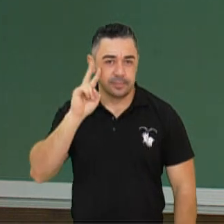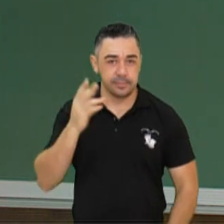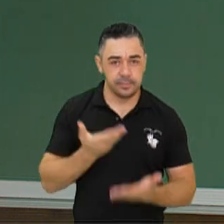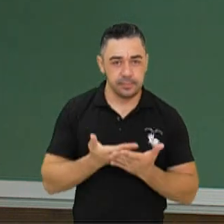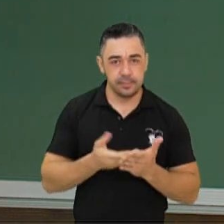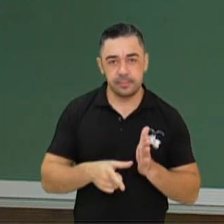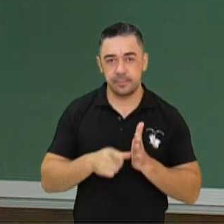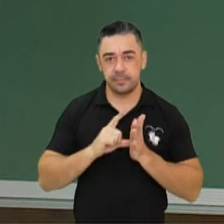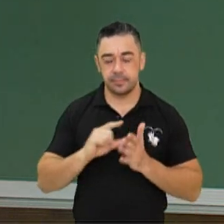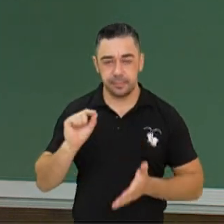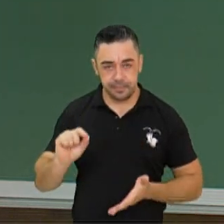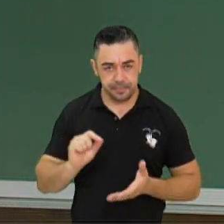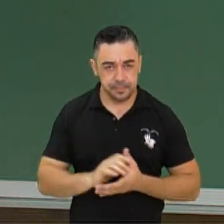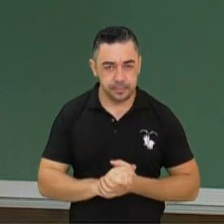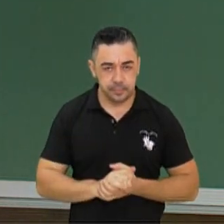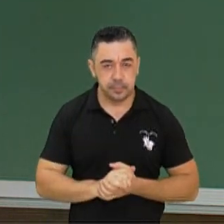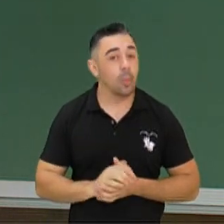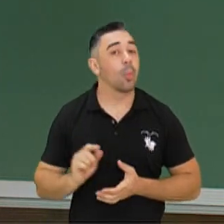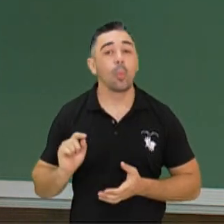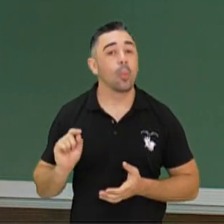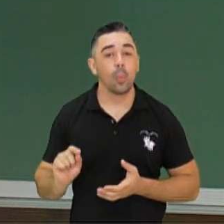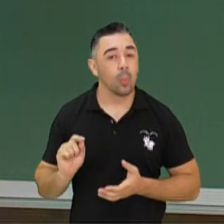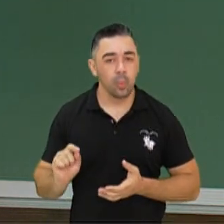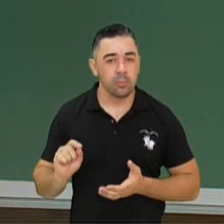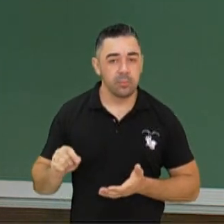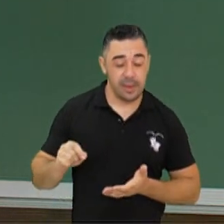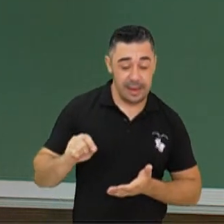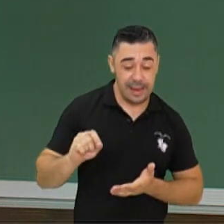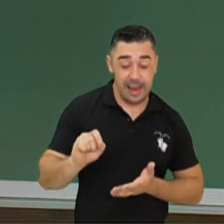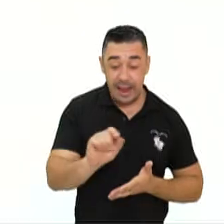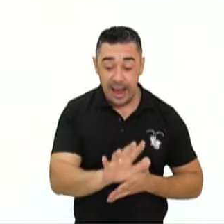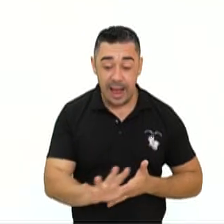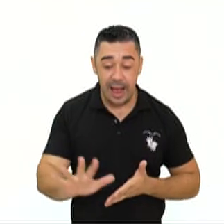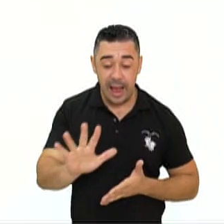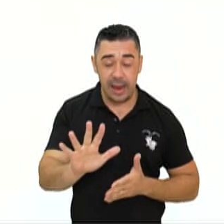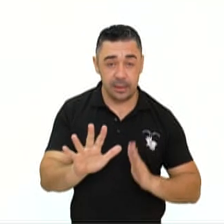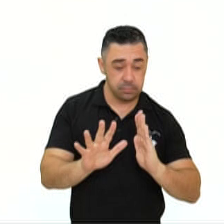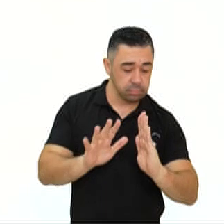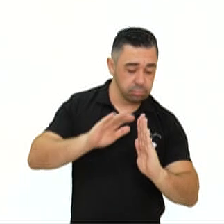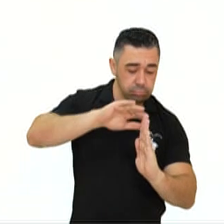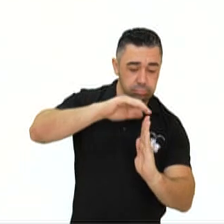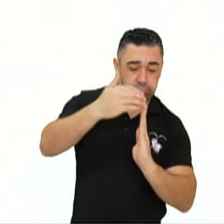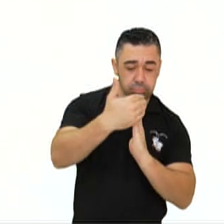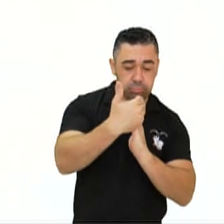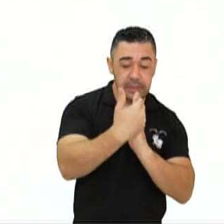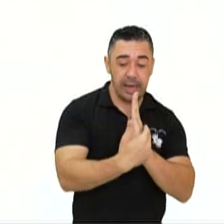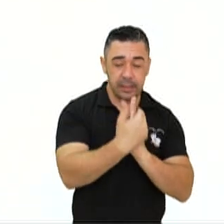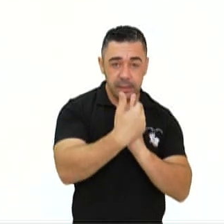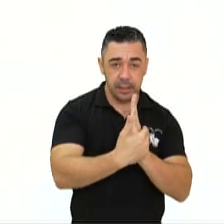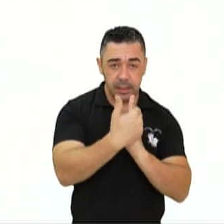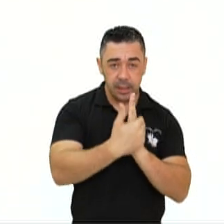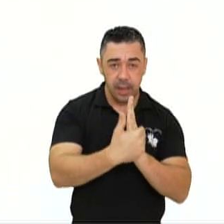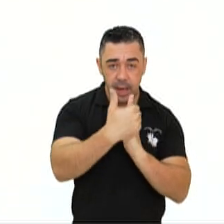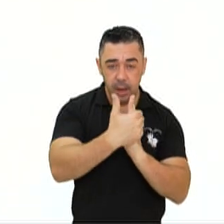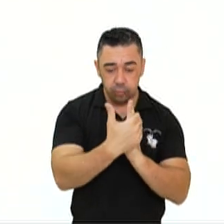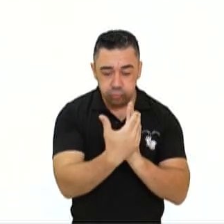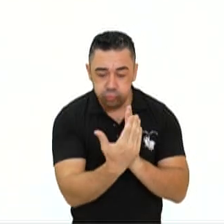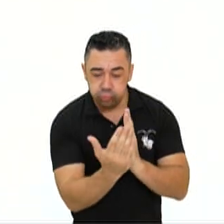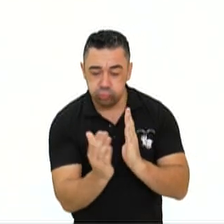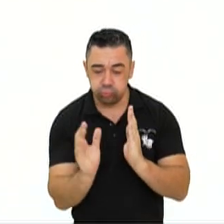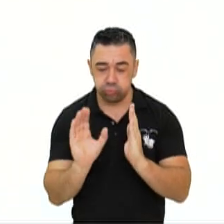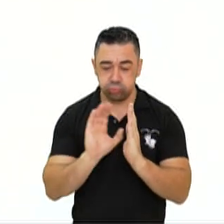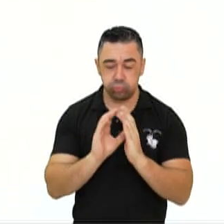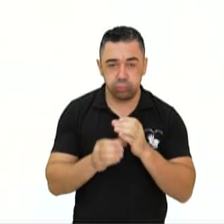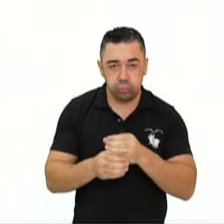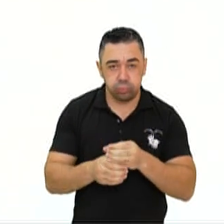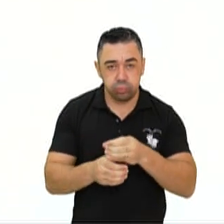na aula passada, que foi a área lateral, a área externa de um cilindro. Então, a